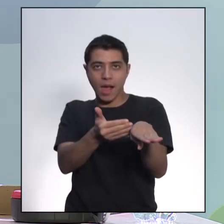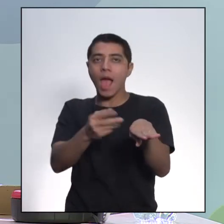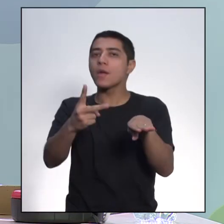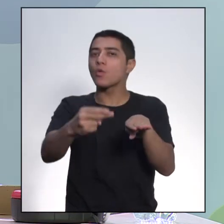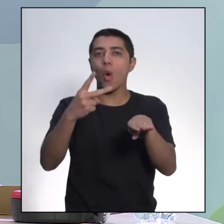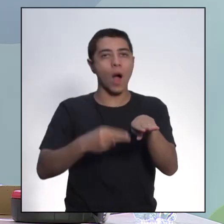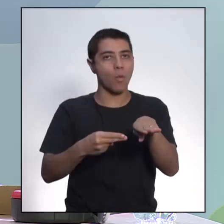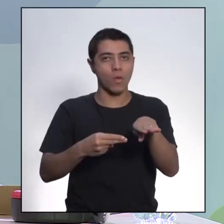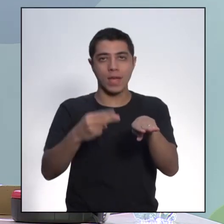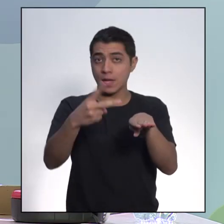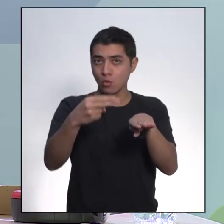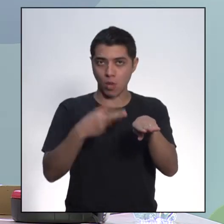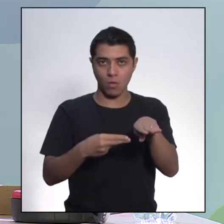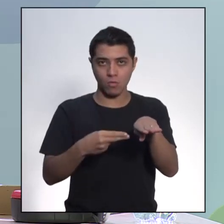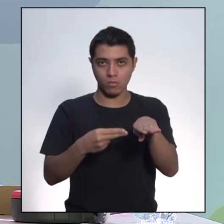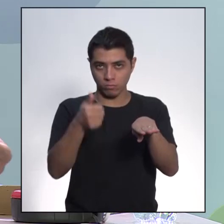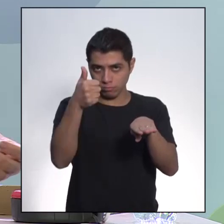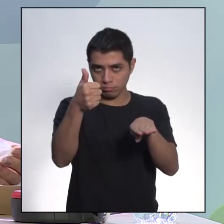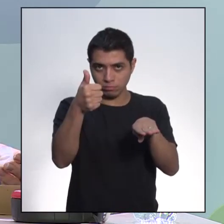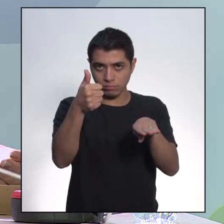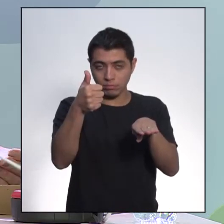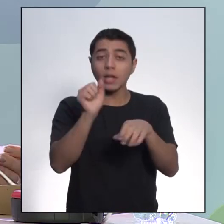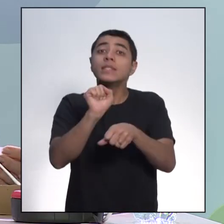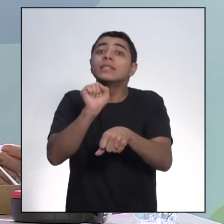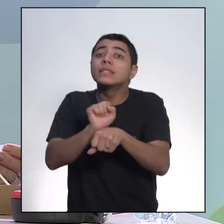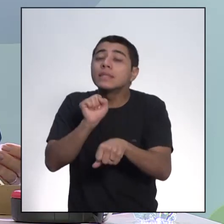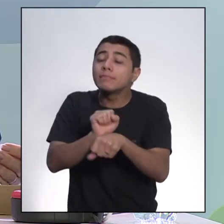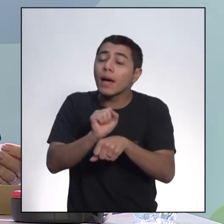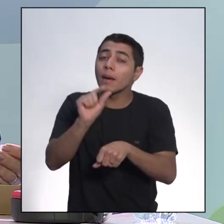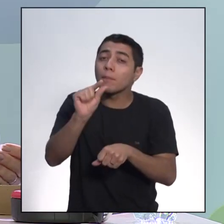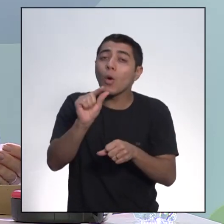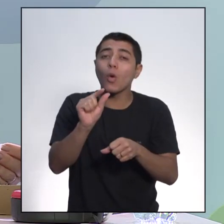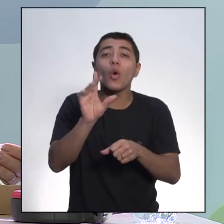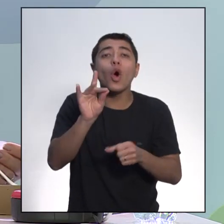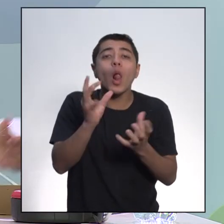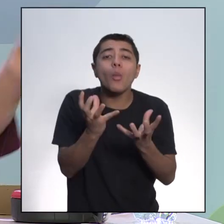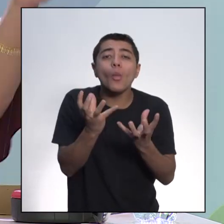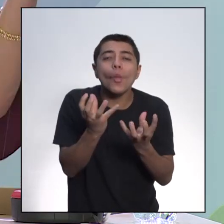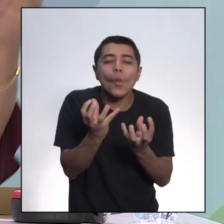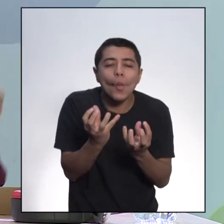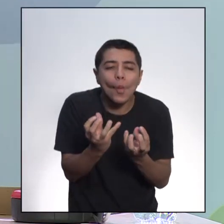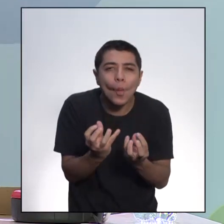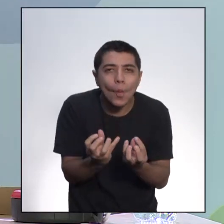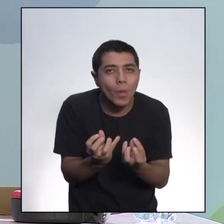pouquinho. A gente tem que sempre esperar secar um pouquinho, porque na hora que a gente for trabalhar,